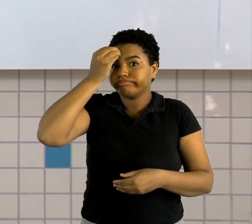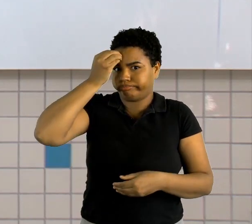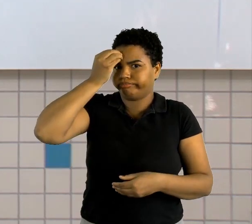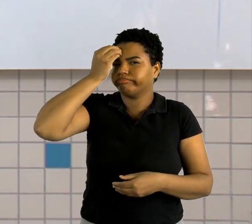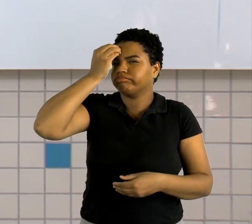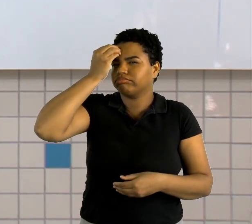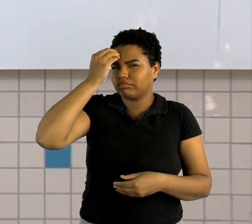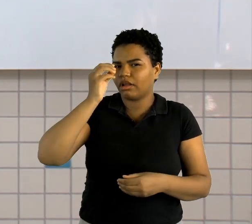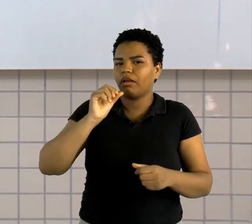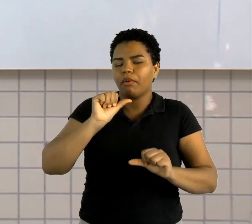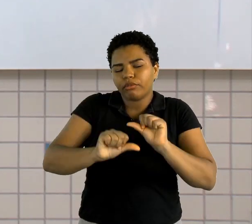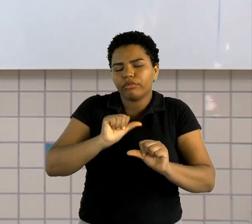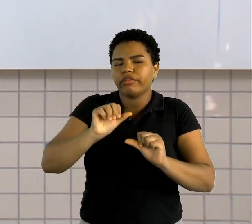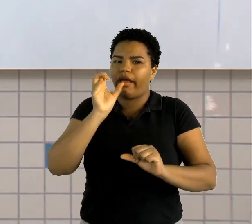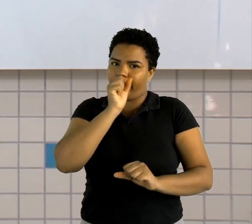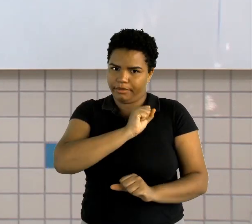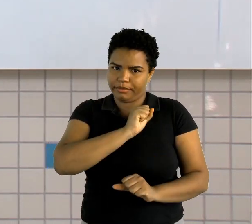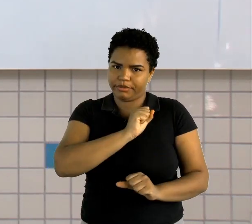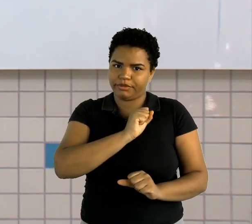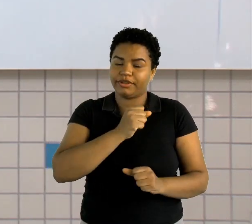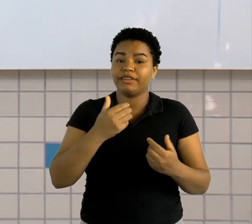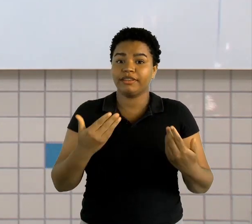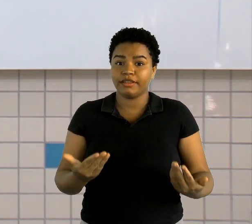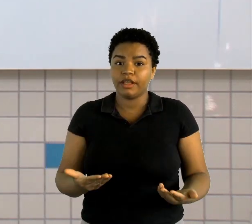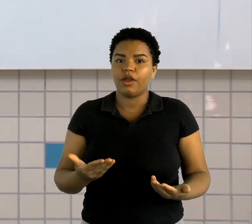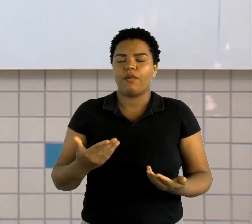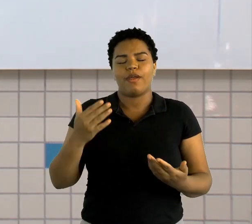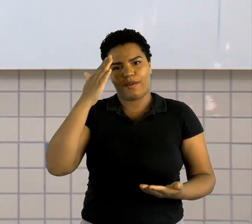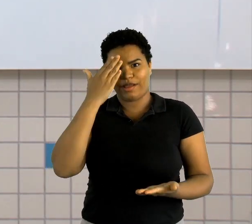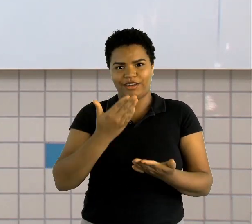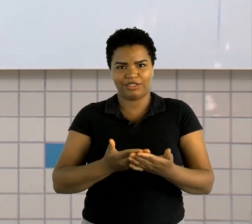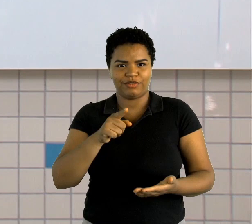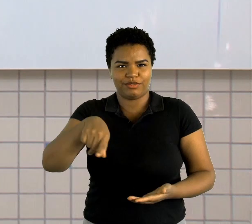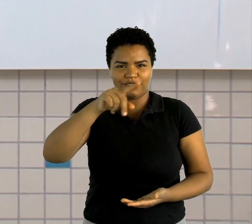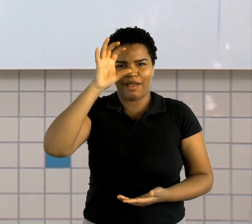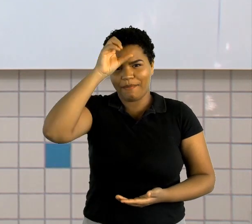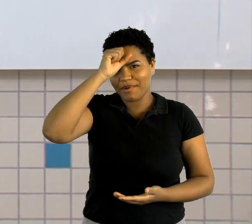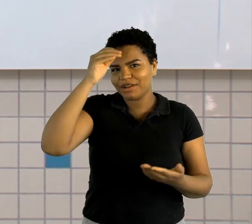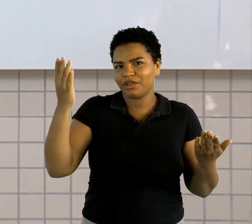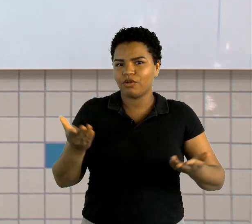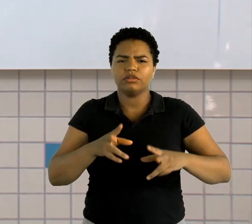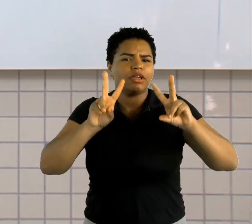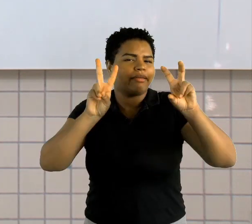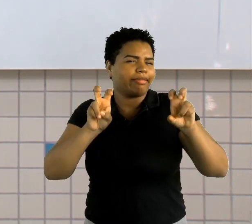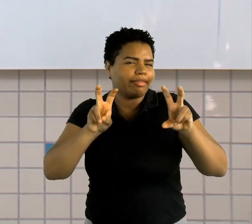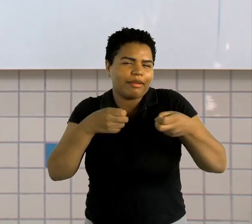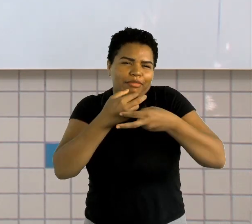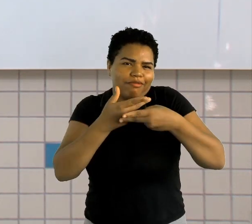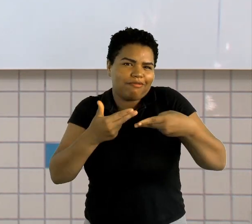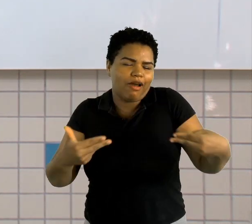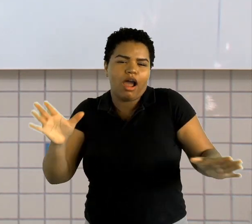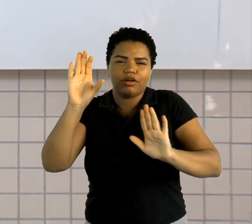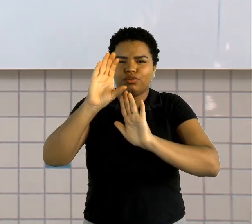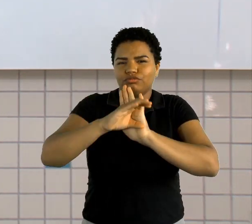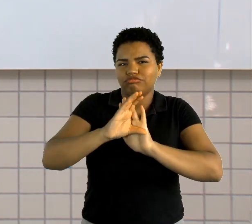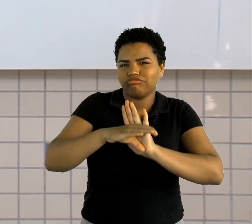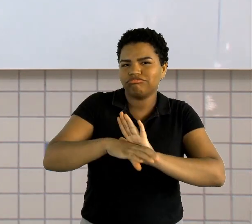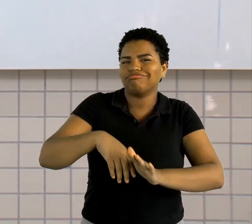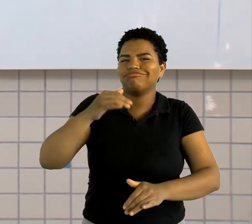Muito bem. Acredito que você aprendeu hoje vários assuntos,